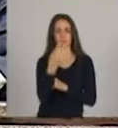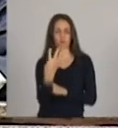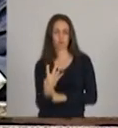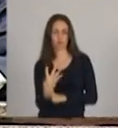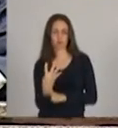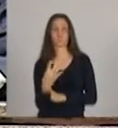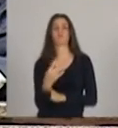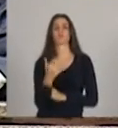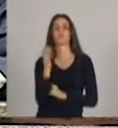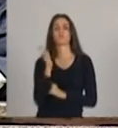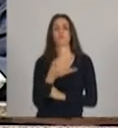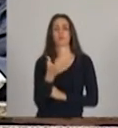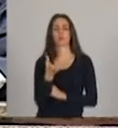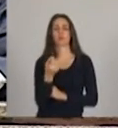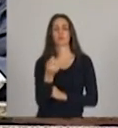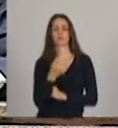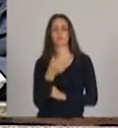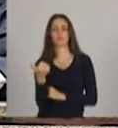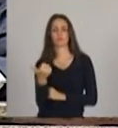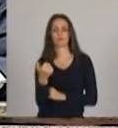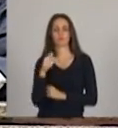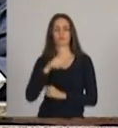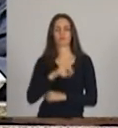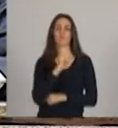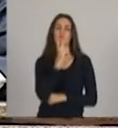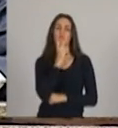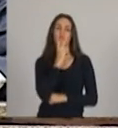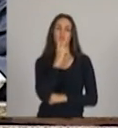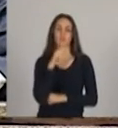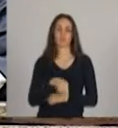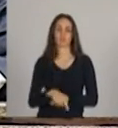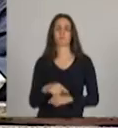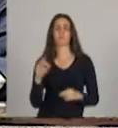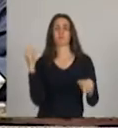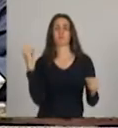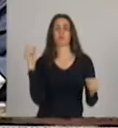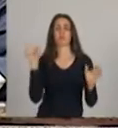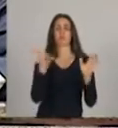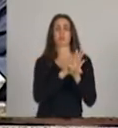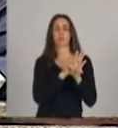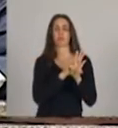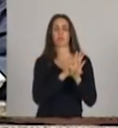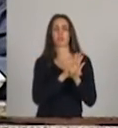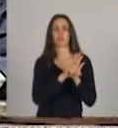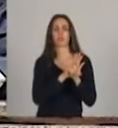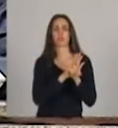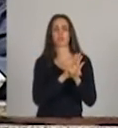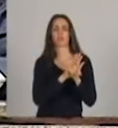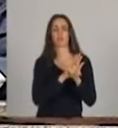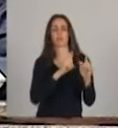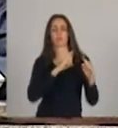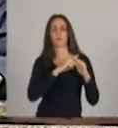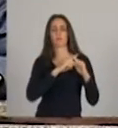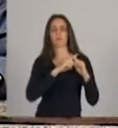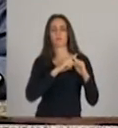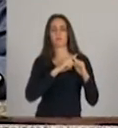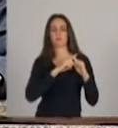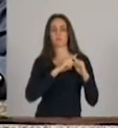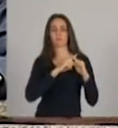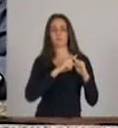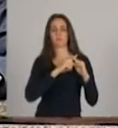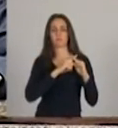9.764 de 2021, está aqui de Vitória, né? Que veda a nomeação de pessoas